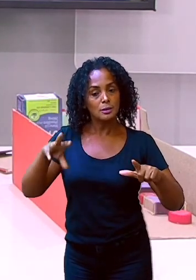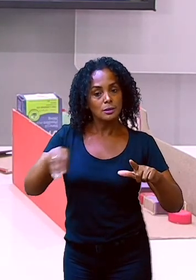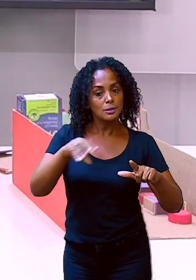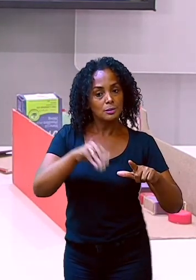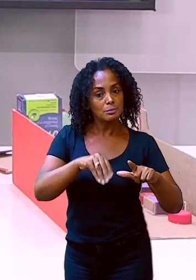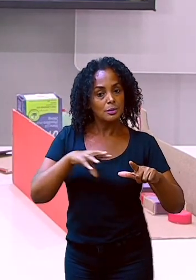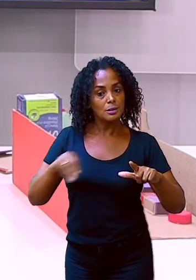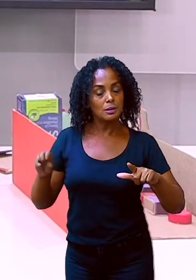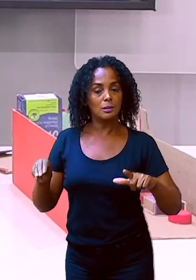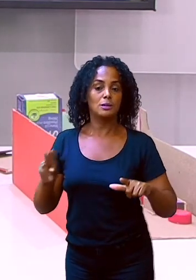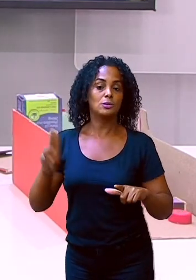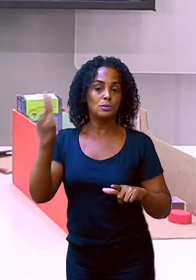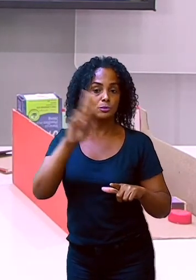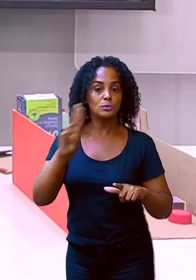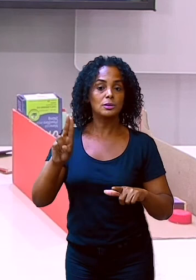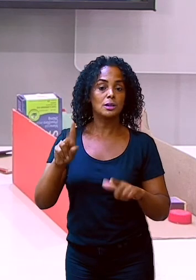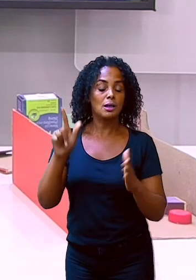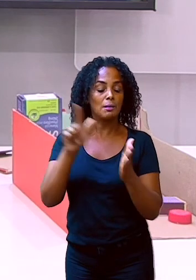papéis.